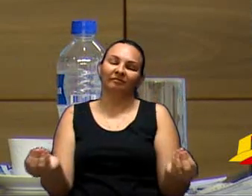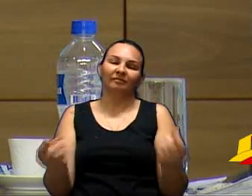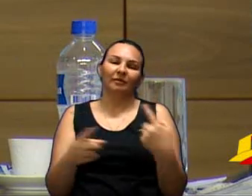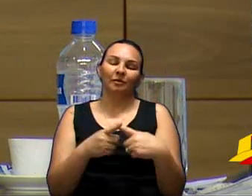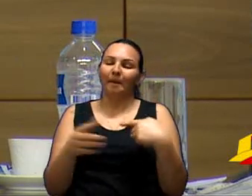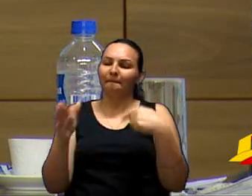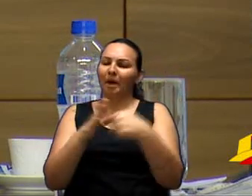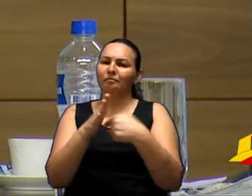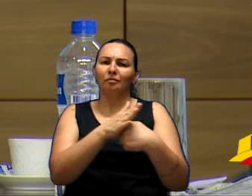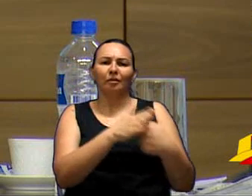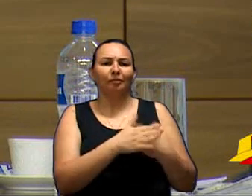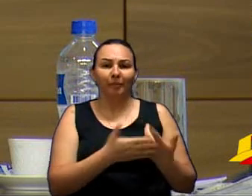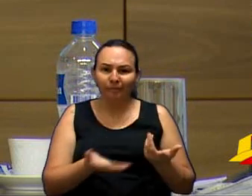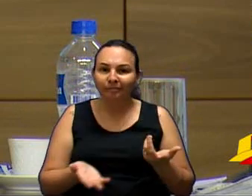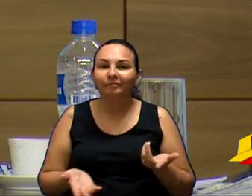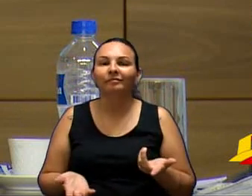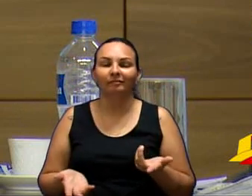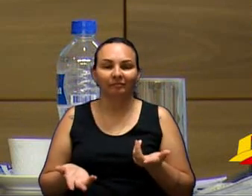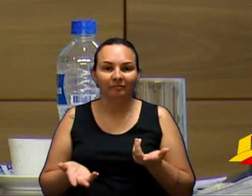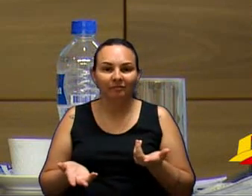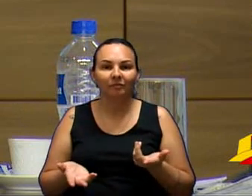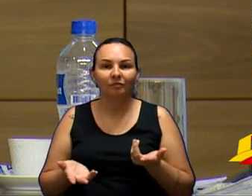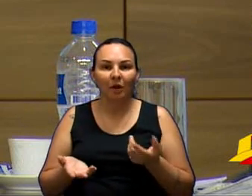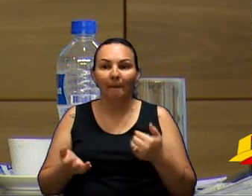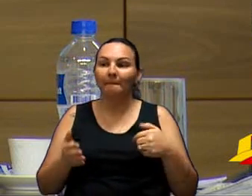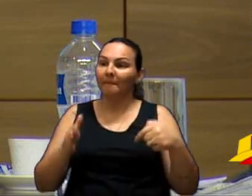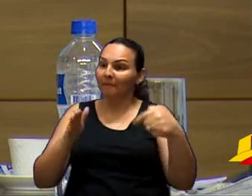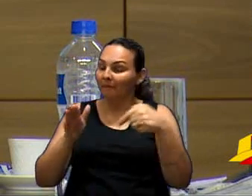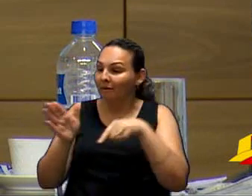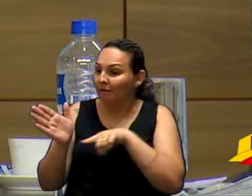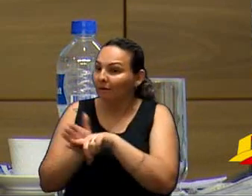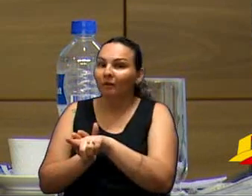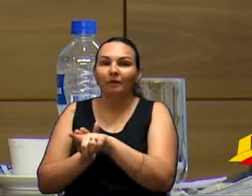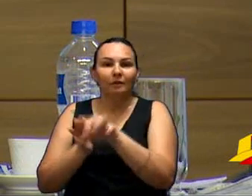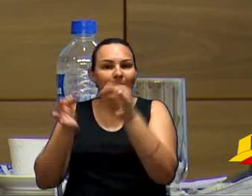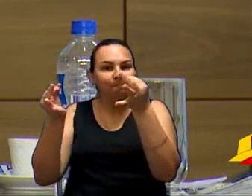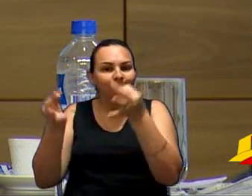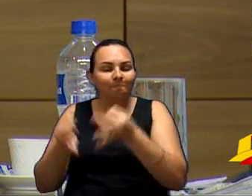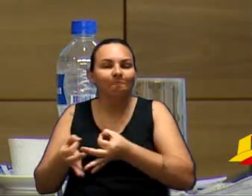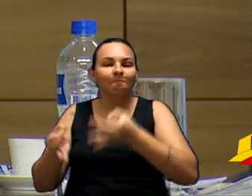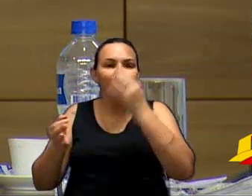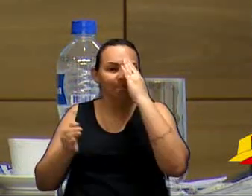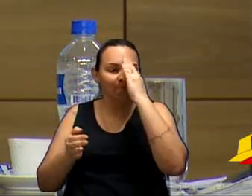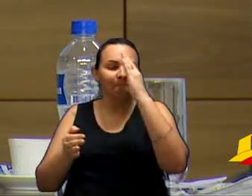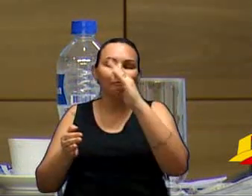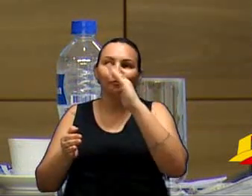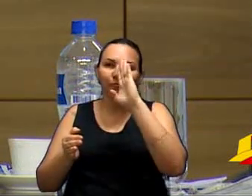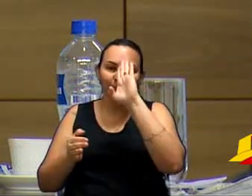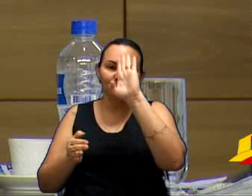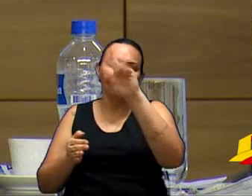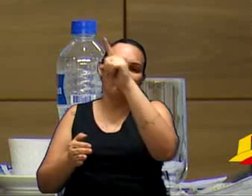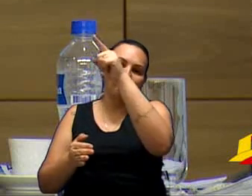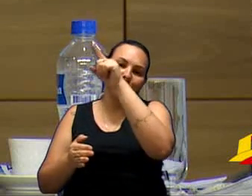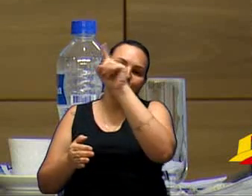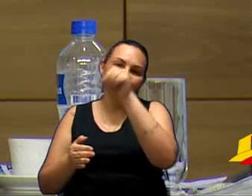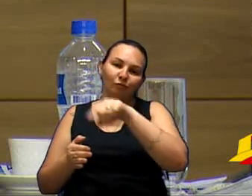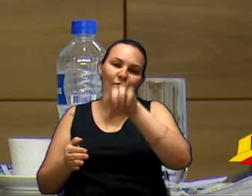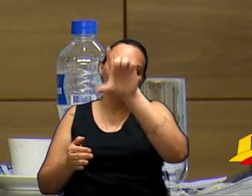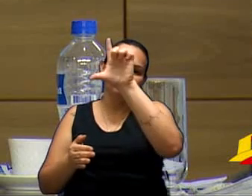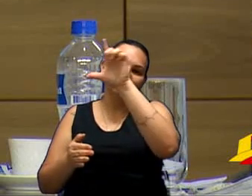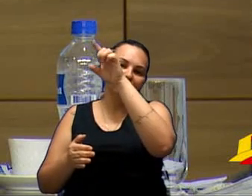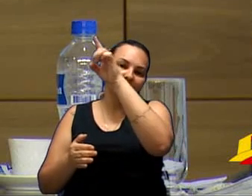e questionamentos plenamente plausíveis daquela região chamada zona leste lá